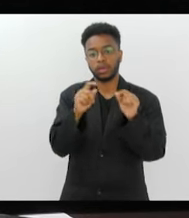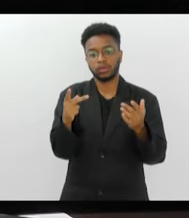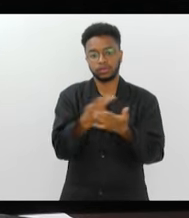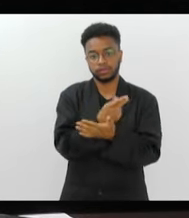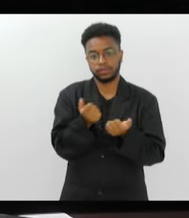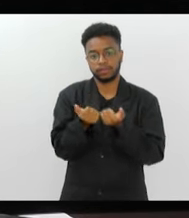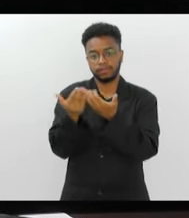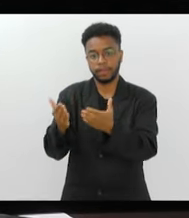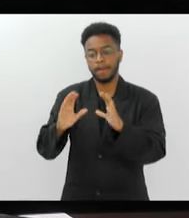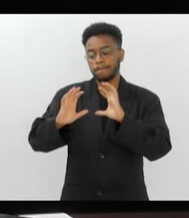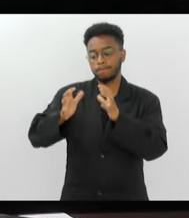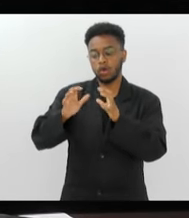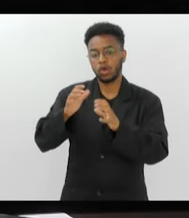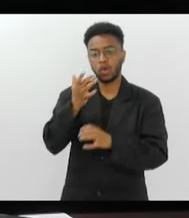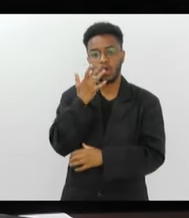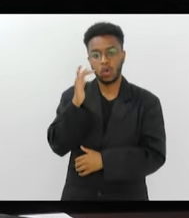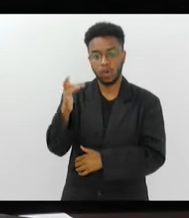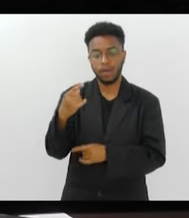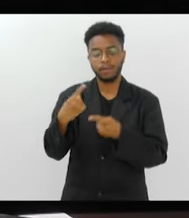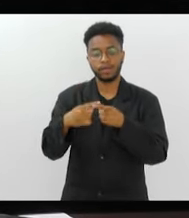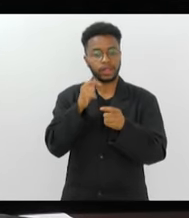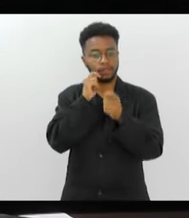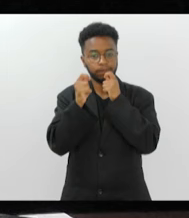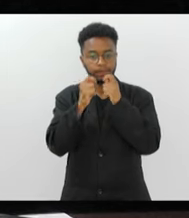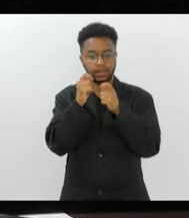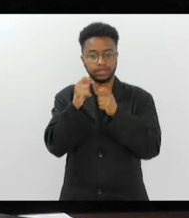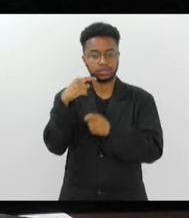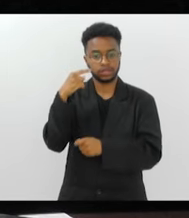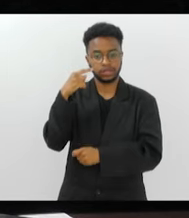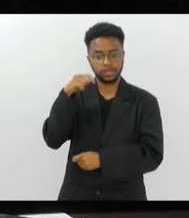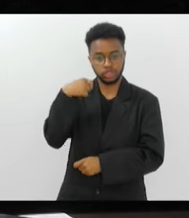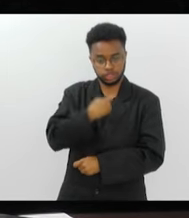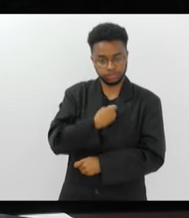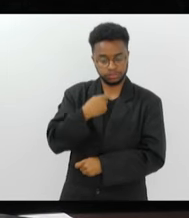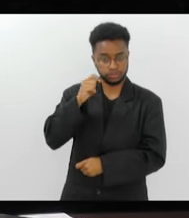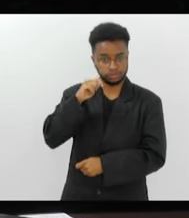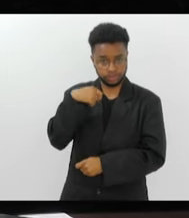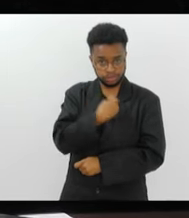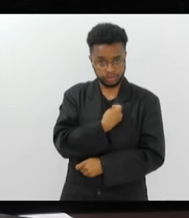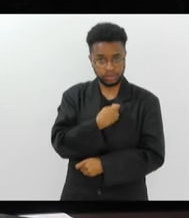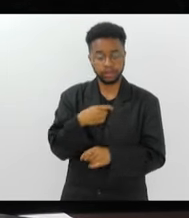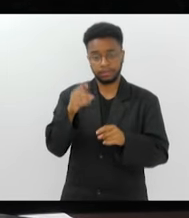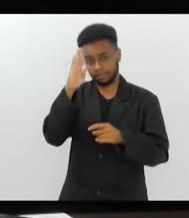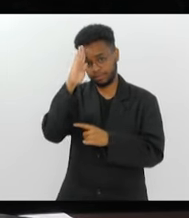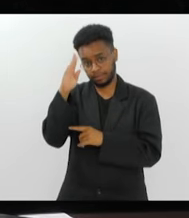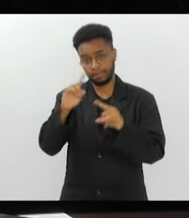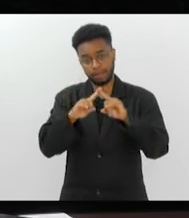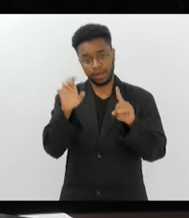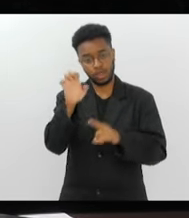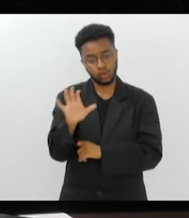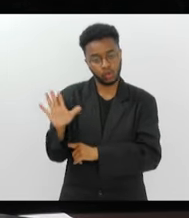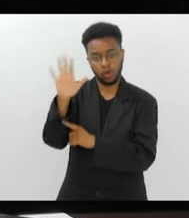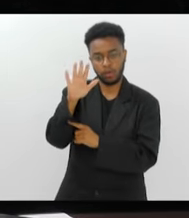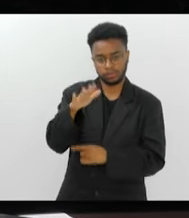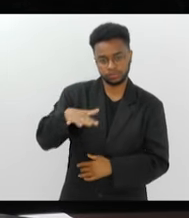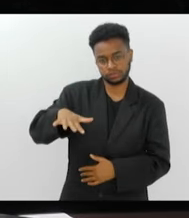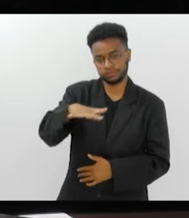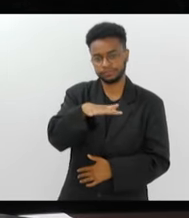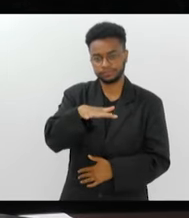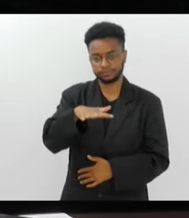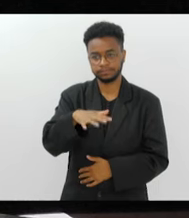A imprensa espanhola, em especial, mas não só a espanhola, mas toda a europeia,